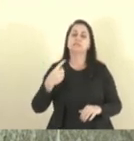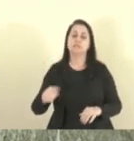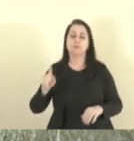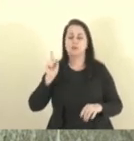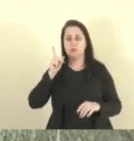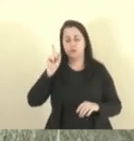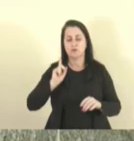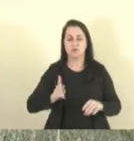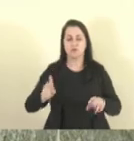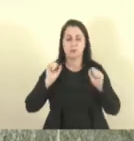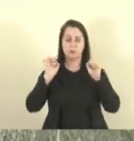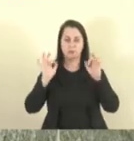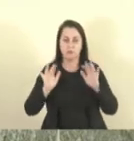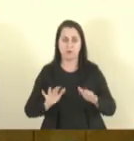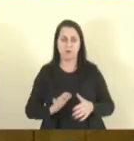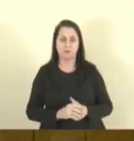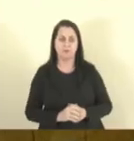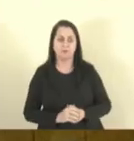Deus continue nos abençoando.